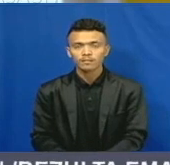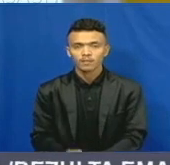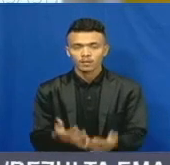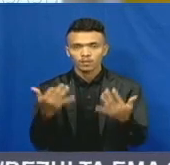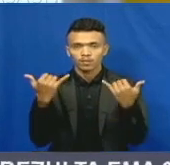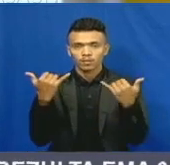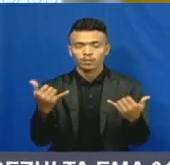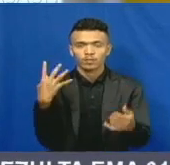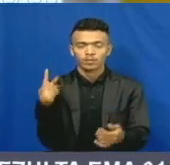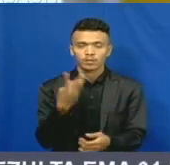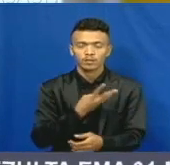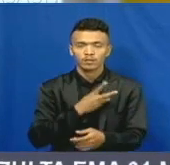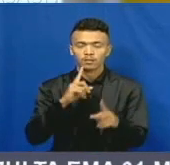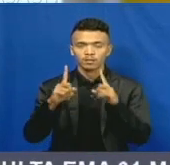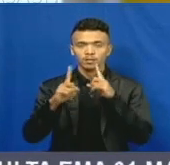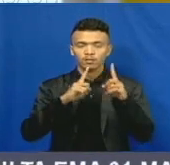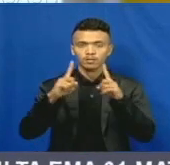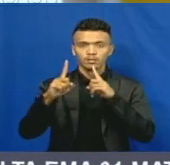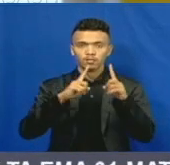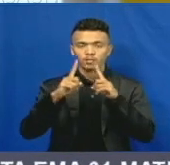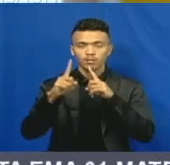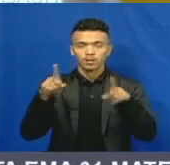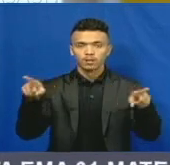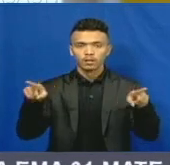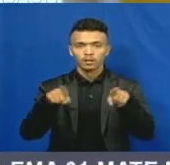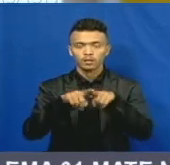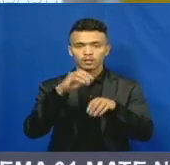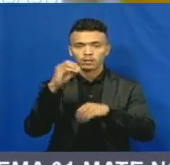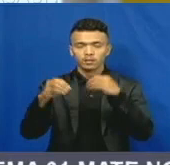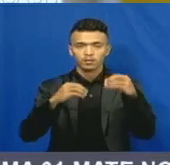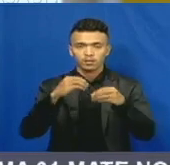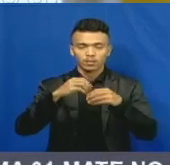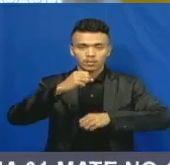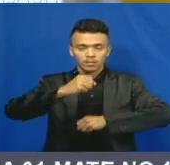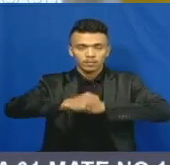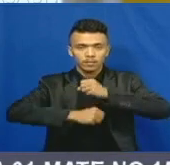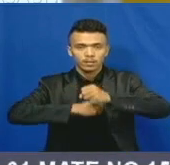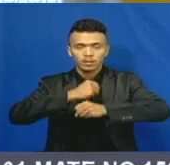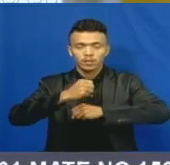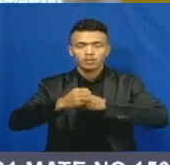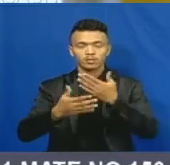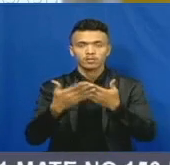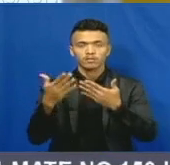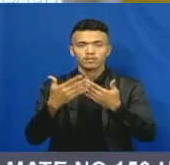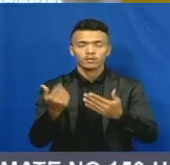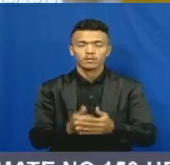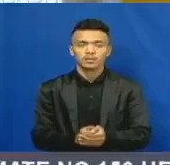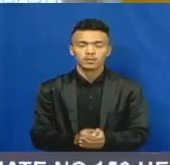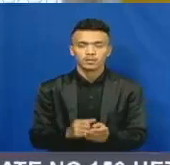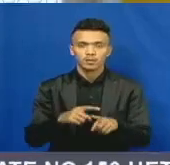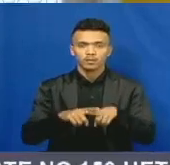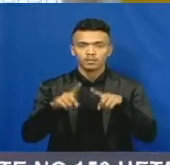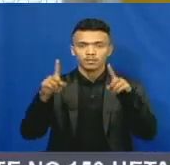Orindoro ita kolia hansa kona bateros punu niniani hansa kampahel. Mai be